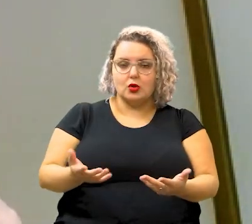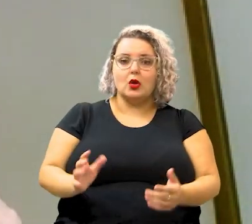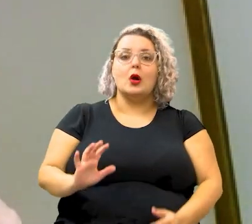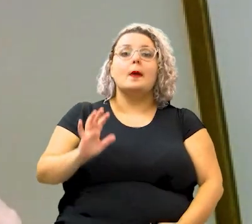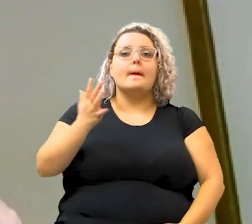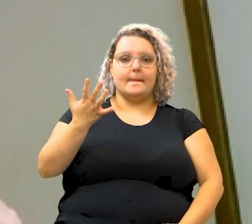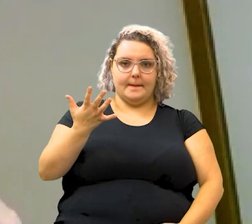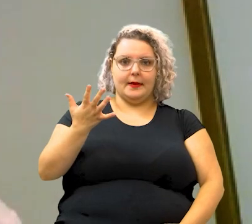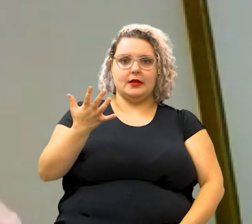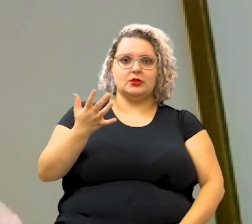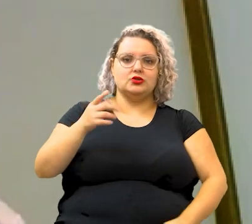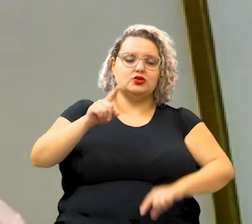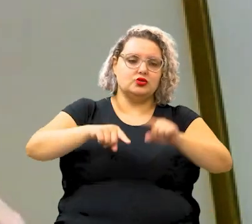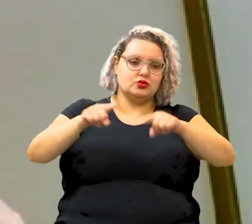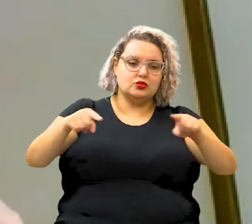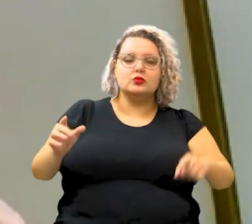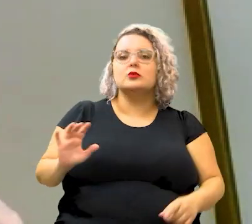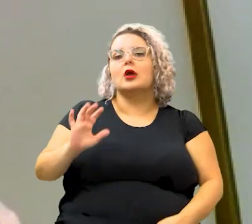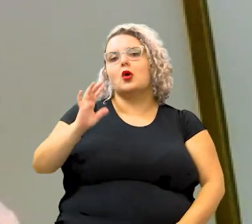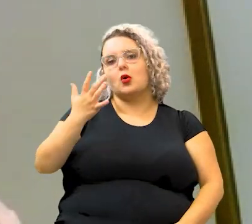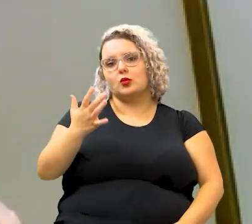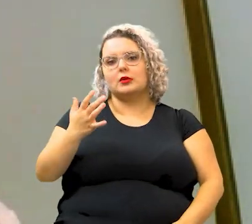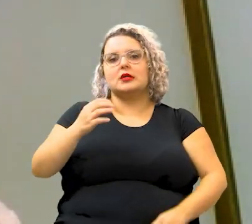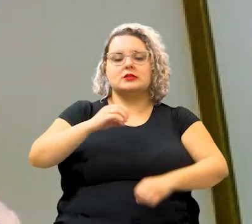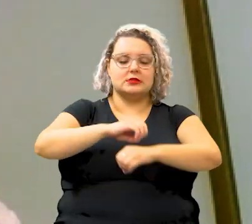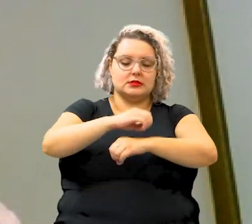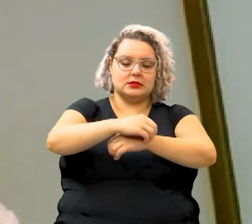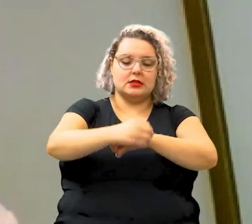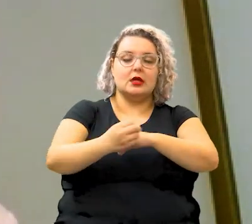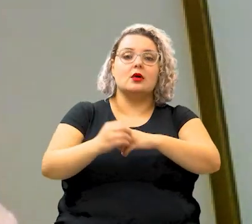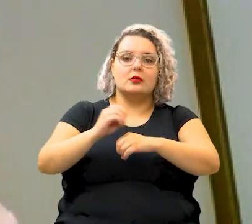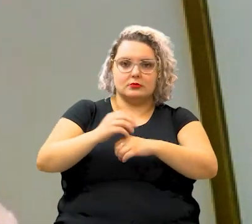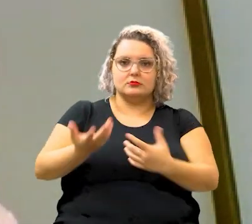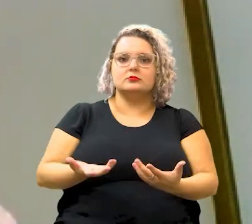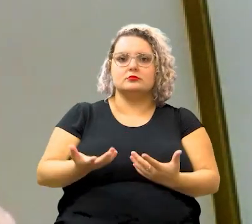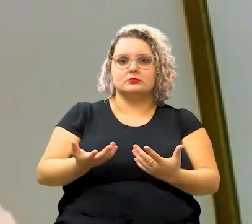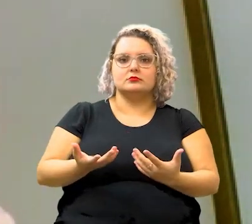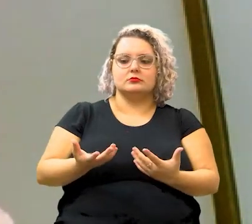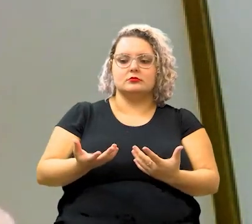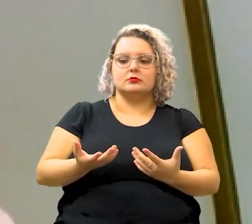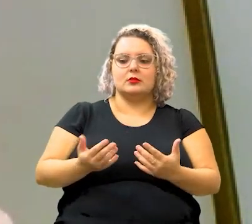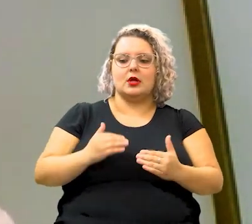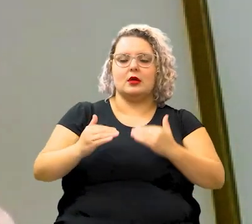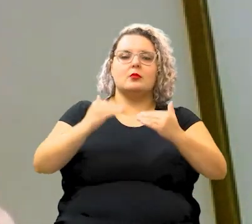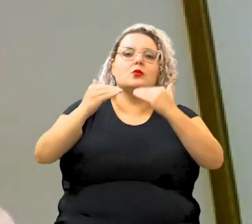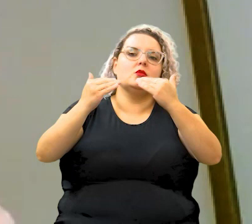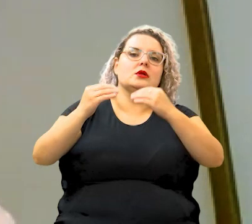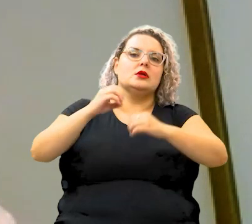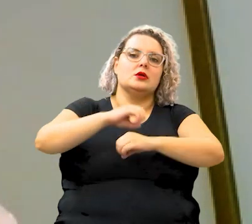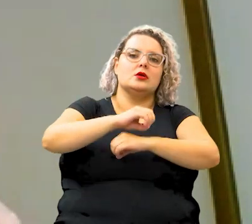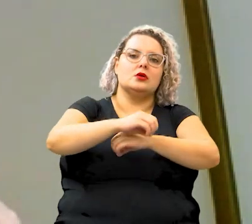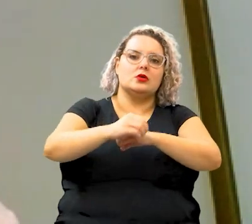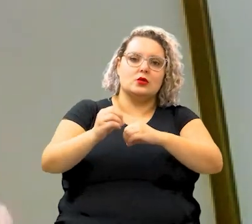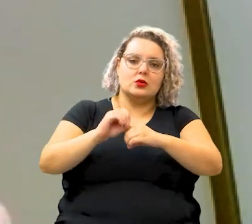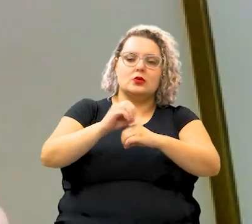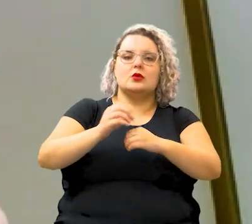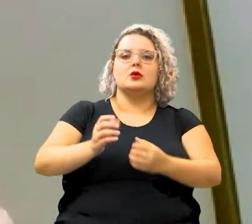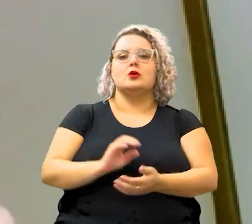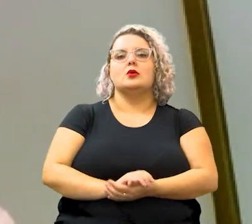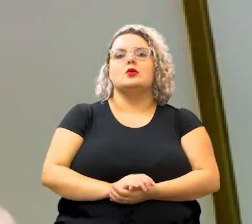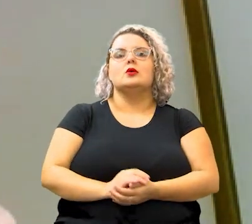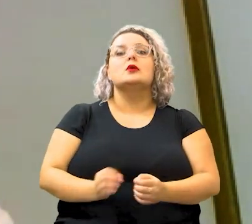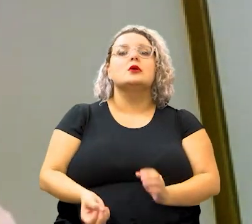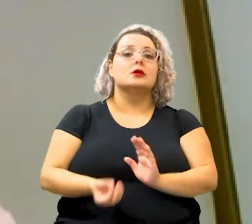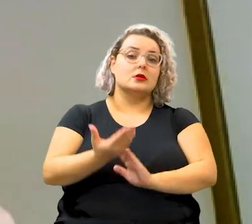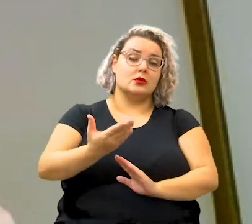Eles aparecem por conta de mutações que ocorrem nas células. Essas mutações levam ao aumento da proliferação celular, com a